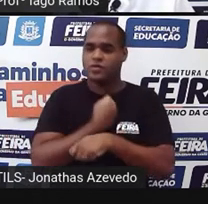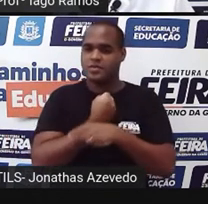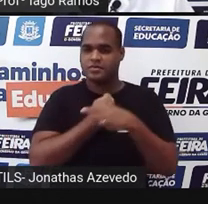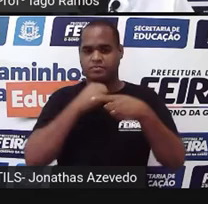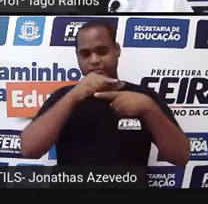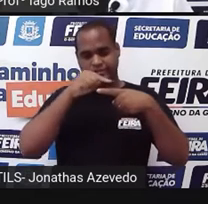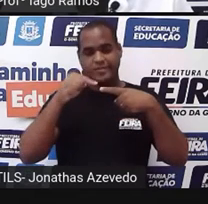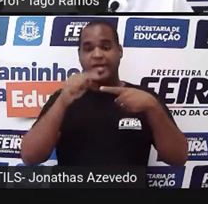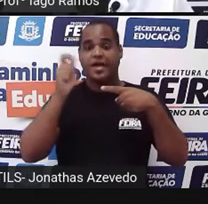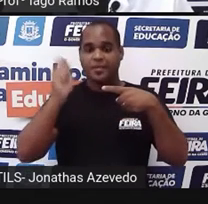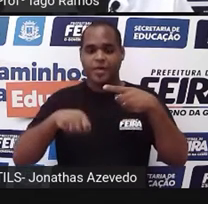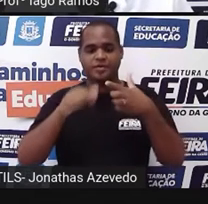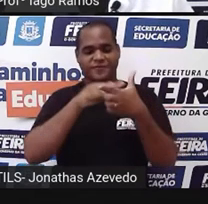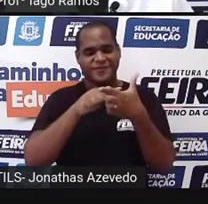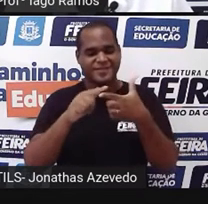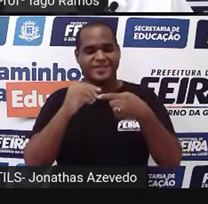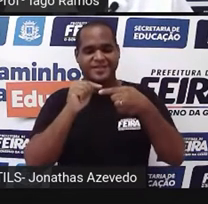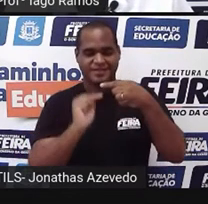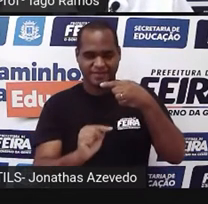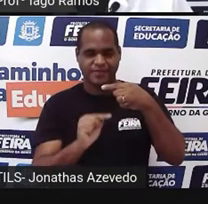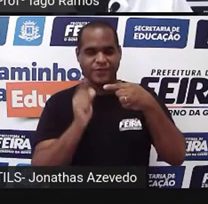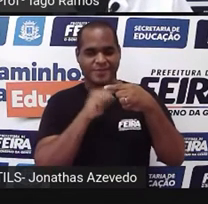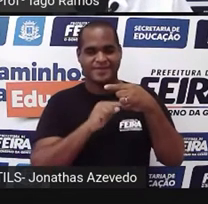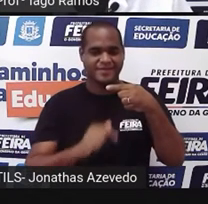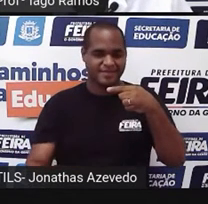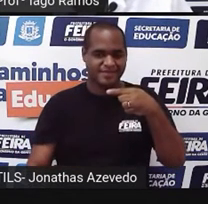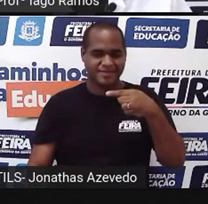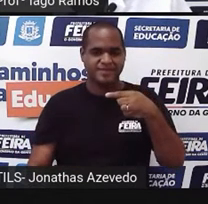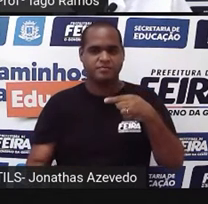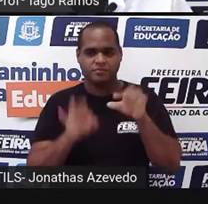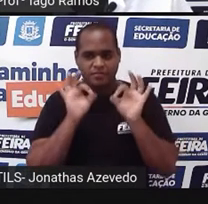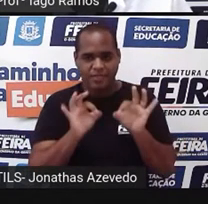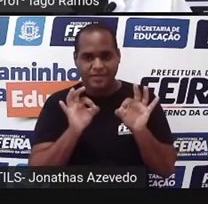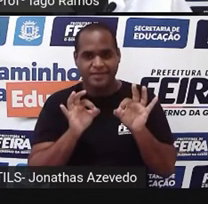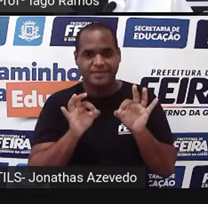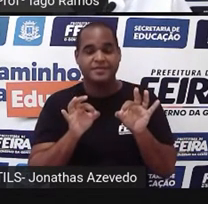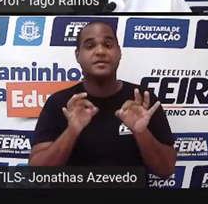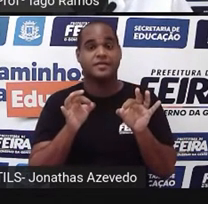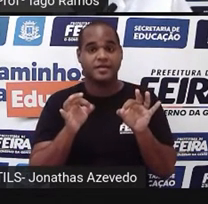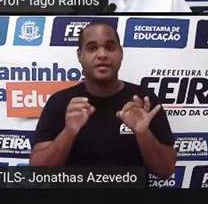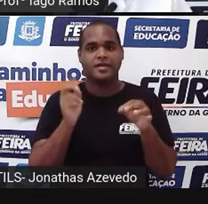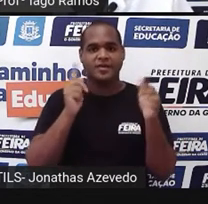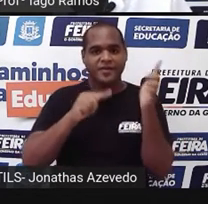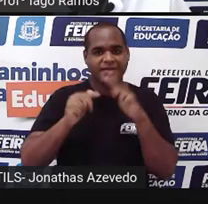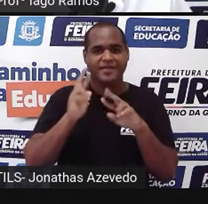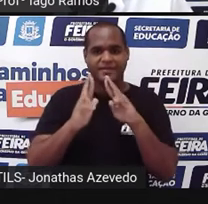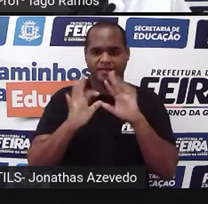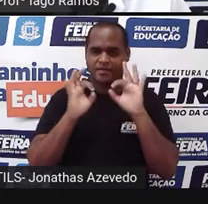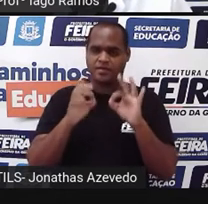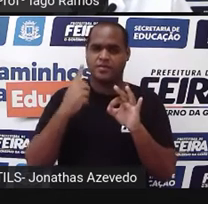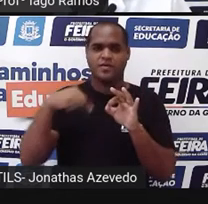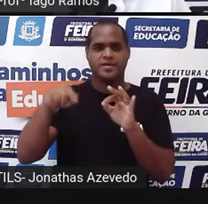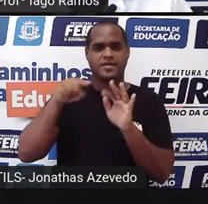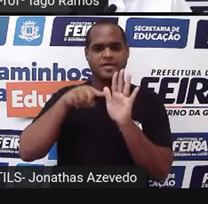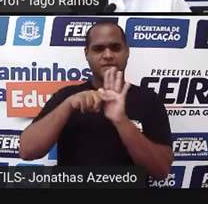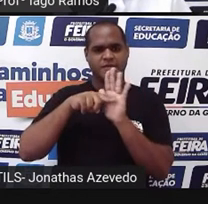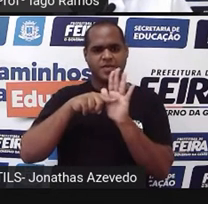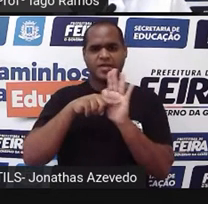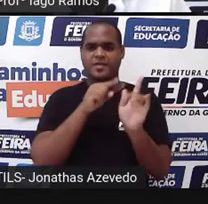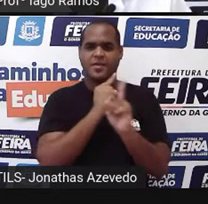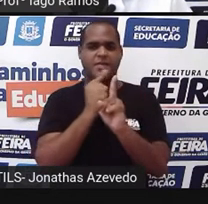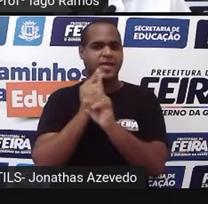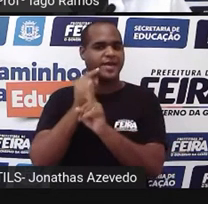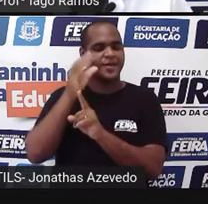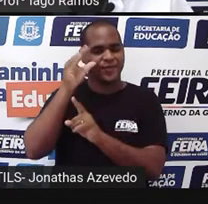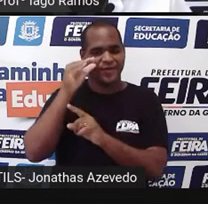numerador dividindo pelo número de baixo que o denominador certo e com esses resultados a gente vai perceber o que é que tem de